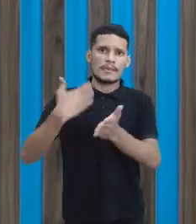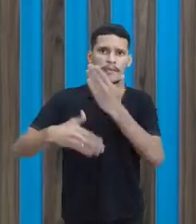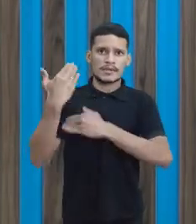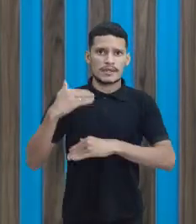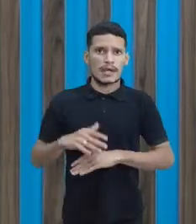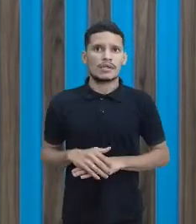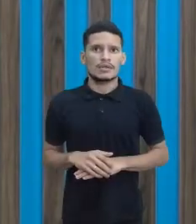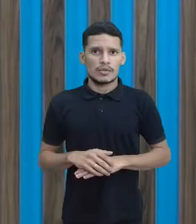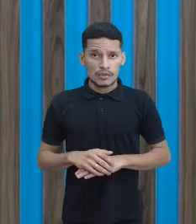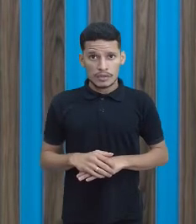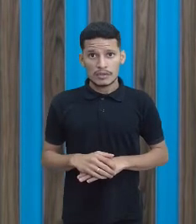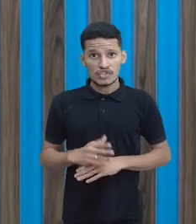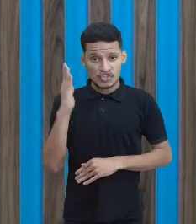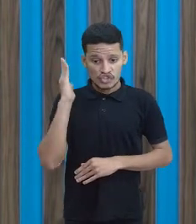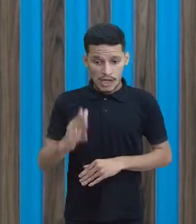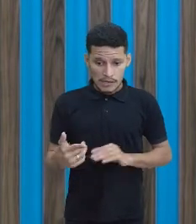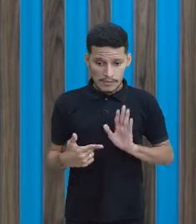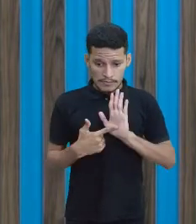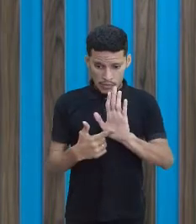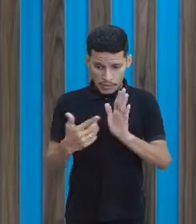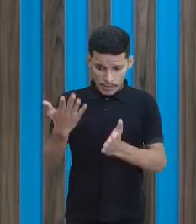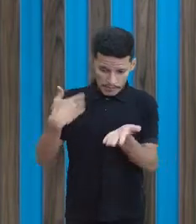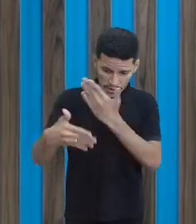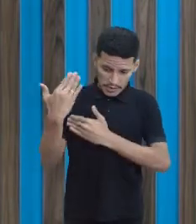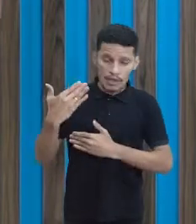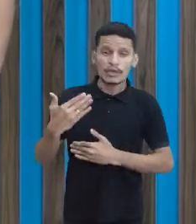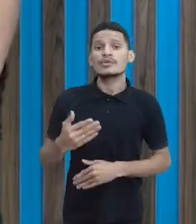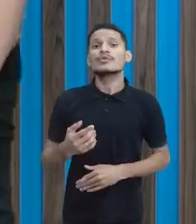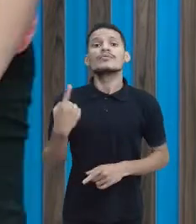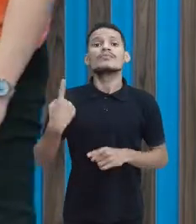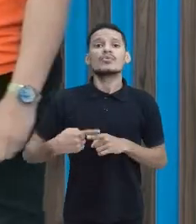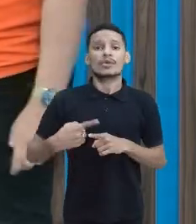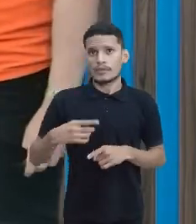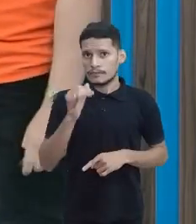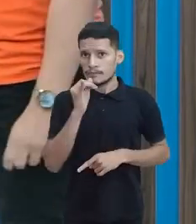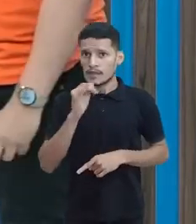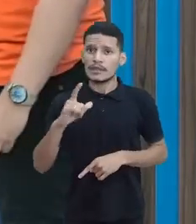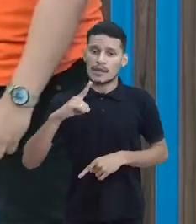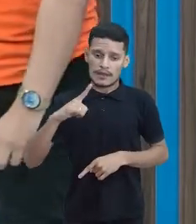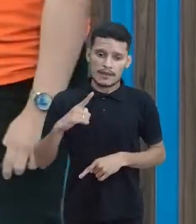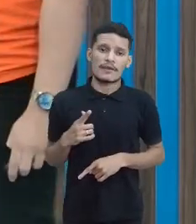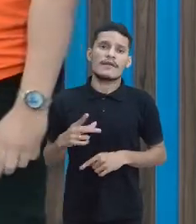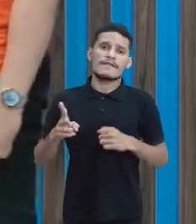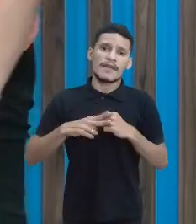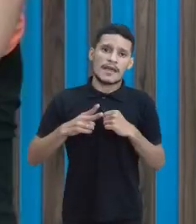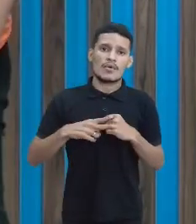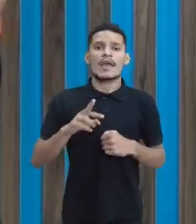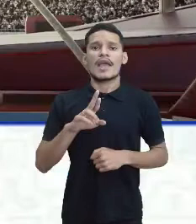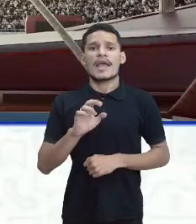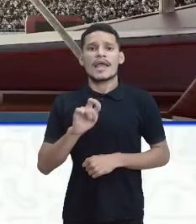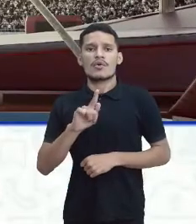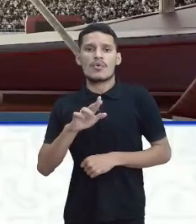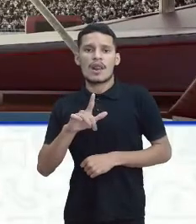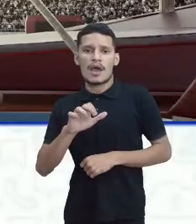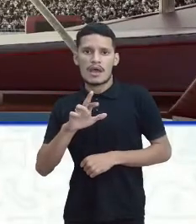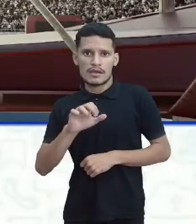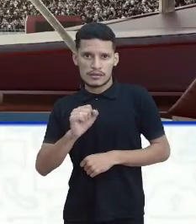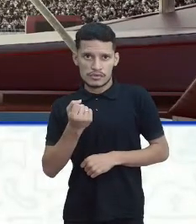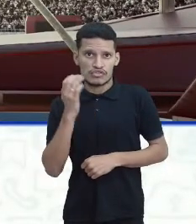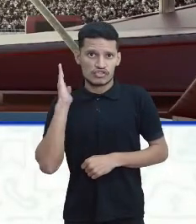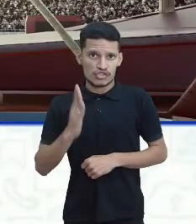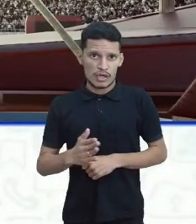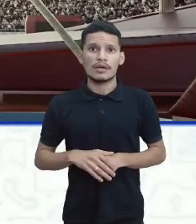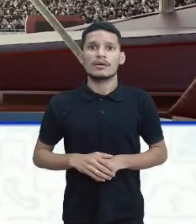me mostram que essa frase está no passado? A gente trabalhou aqui os verbos regulares, então, ó, aqui nos mostra